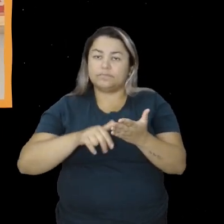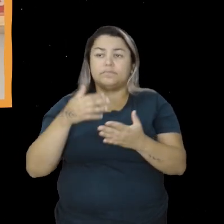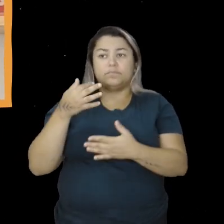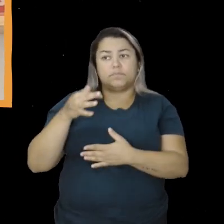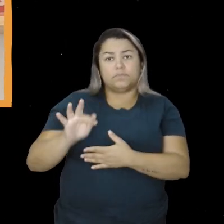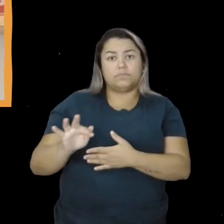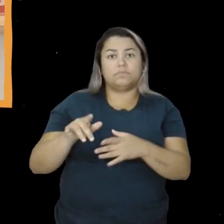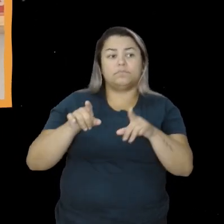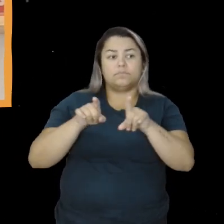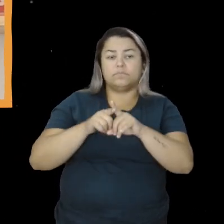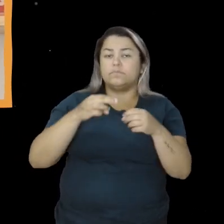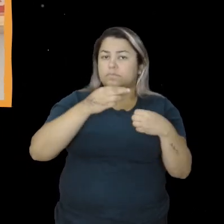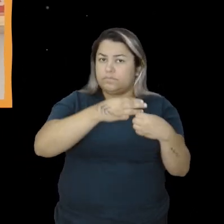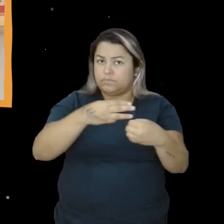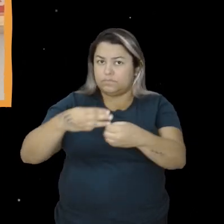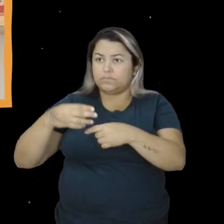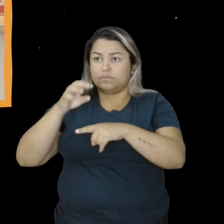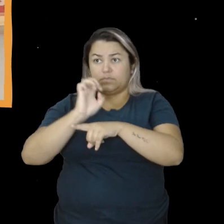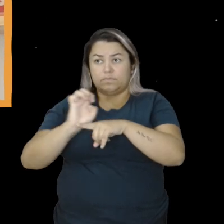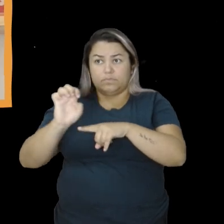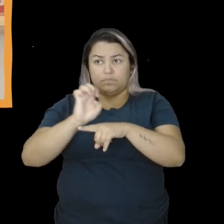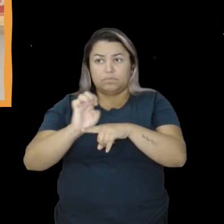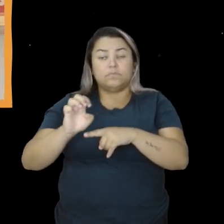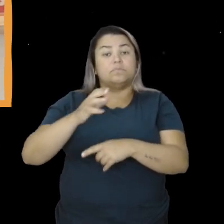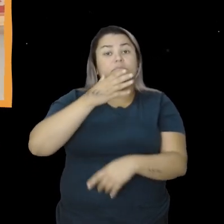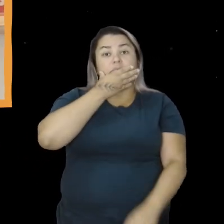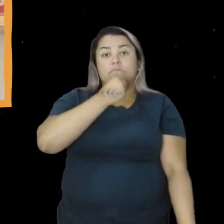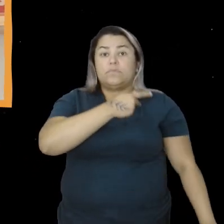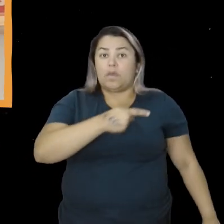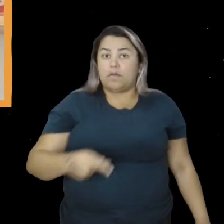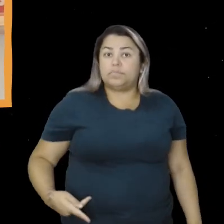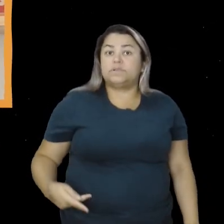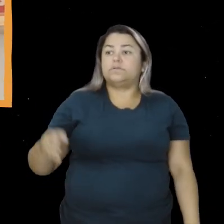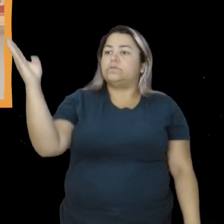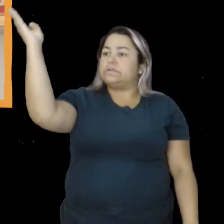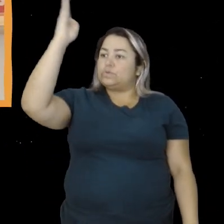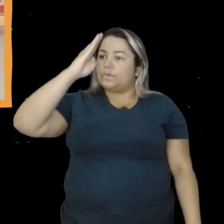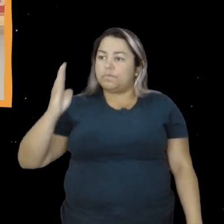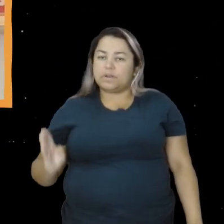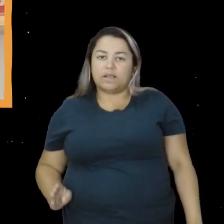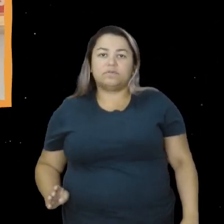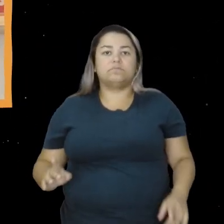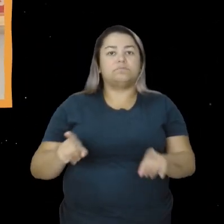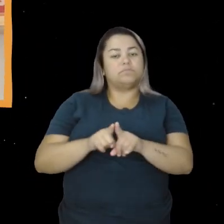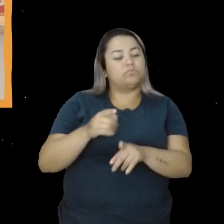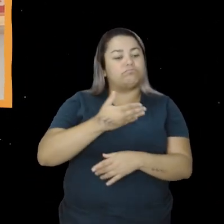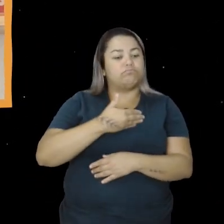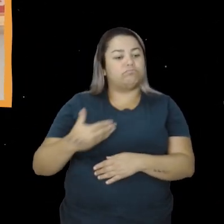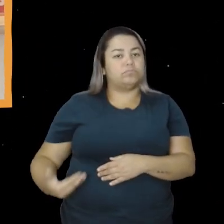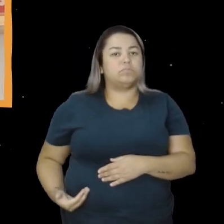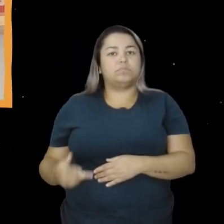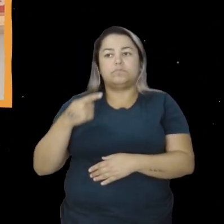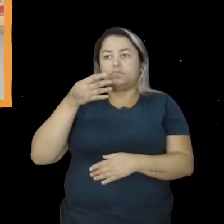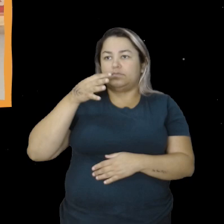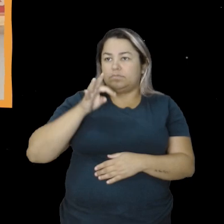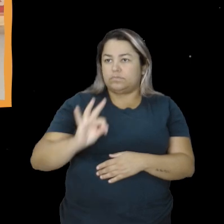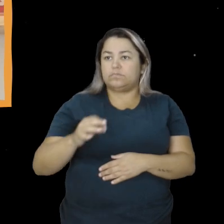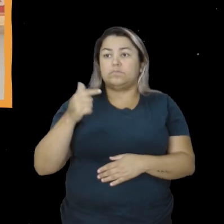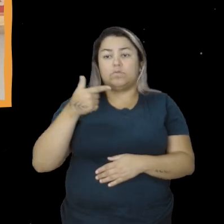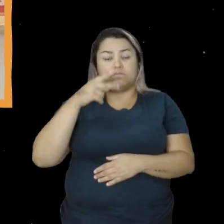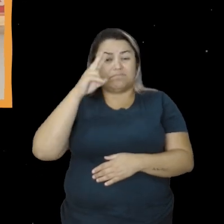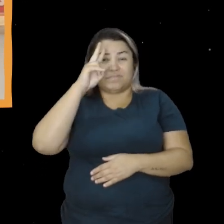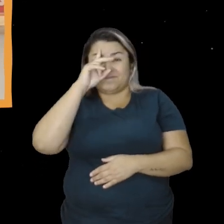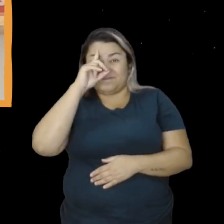federativos, município, estado, a presidência da República. Hoje, né, que a gente tem um governo do PT, vi 2 anos de mandato de governo